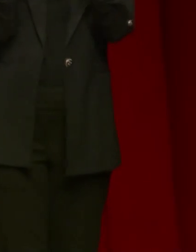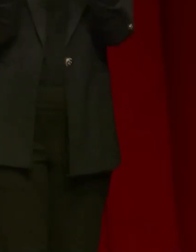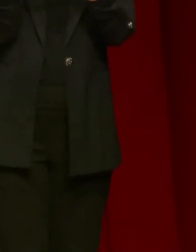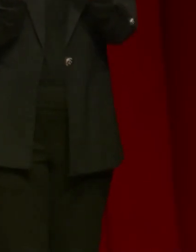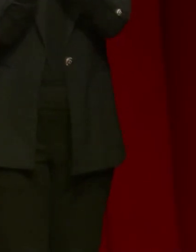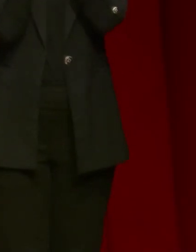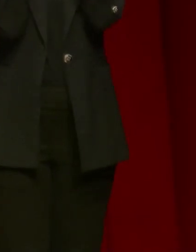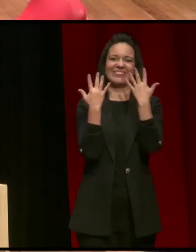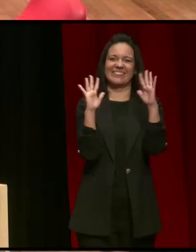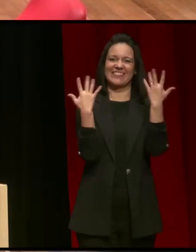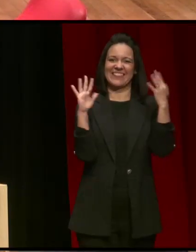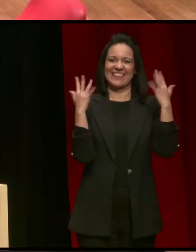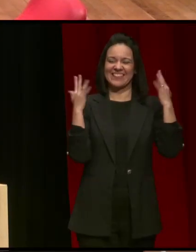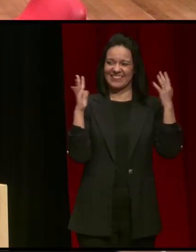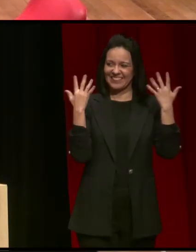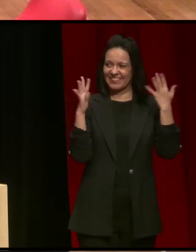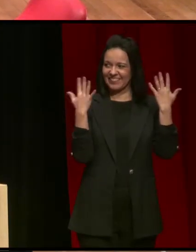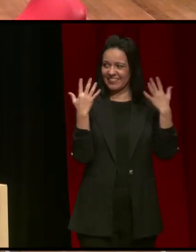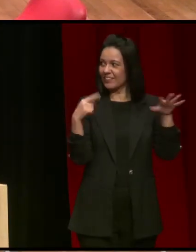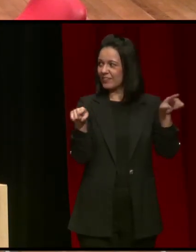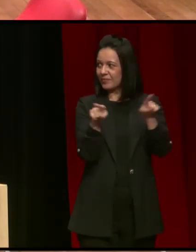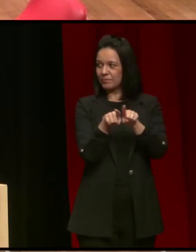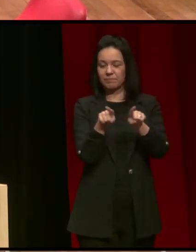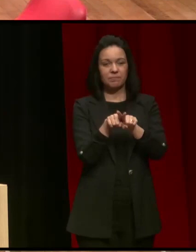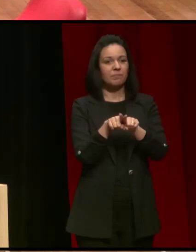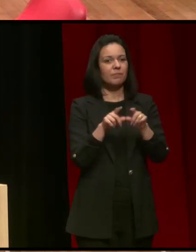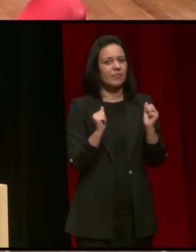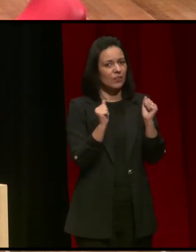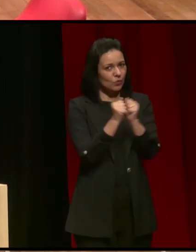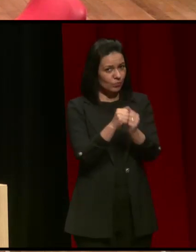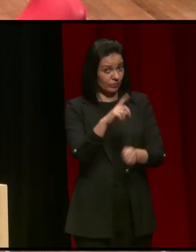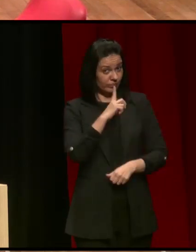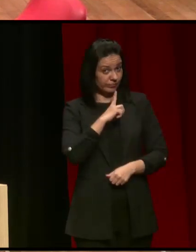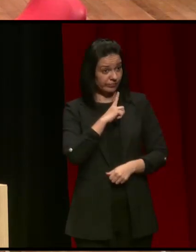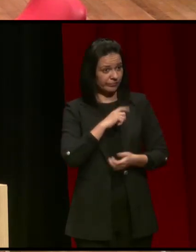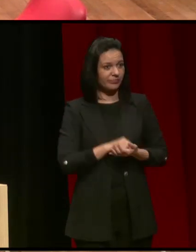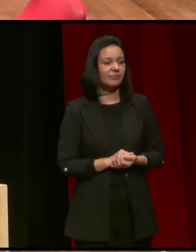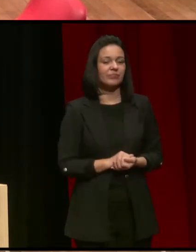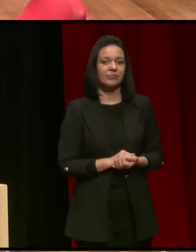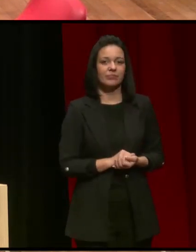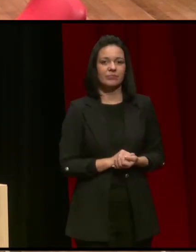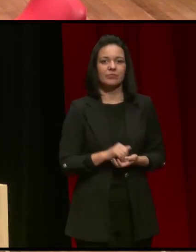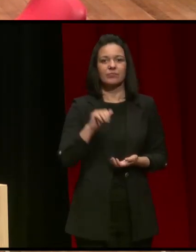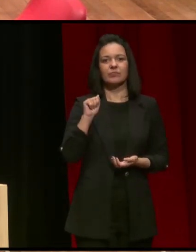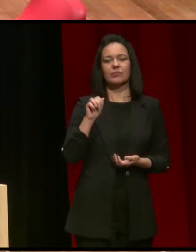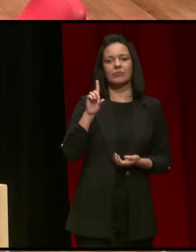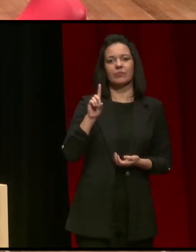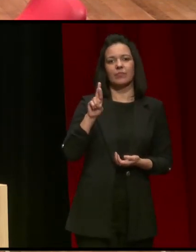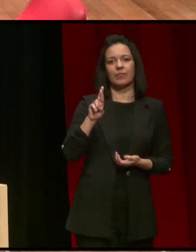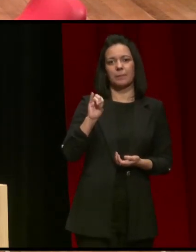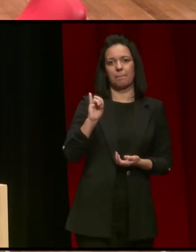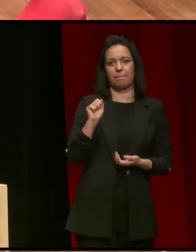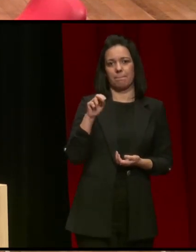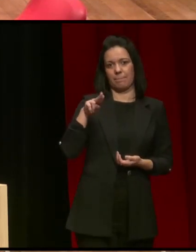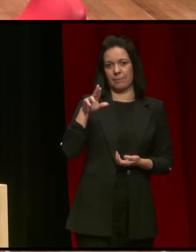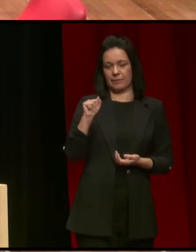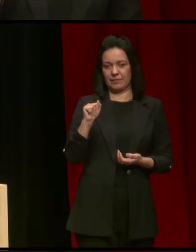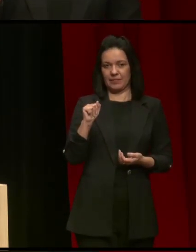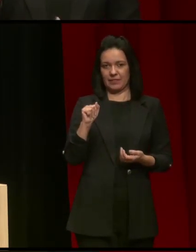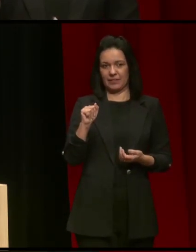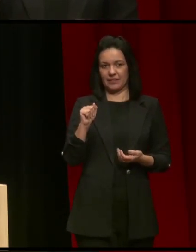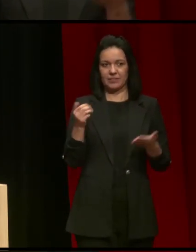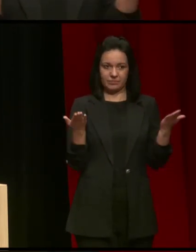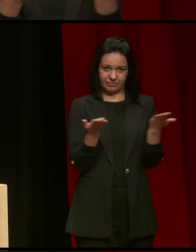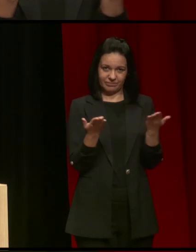também. E já para estar junto com a gente aqui também, a Adriana vai participar com a gente